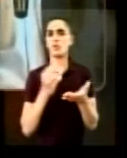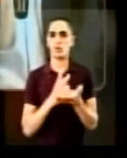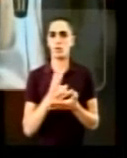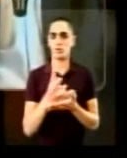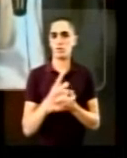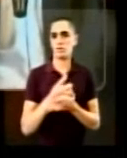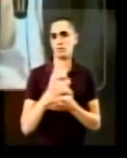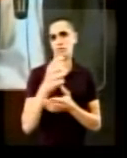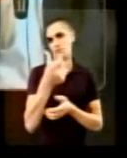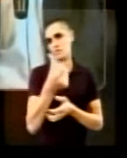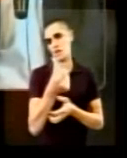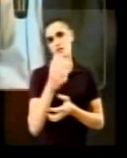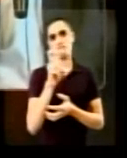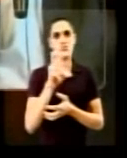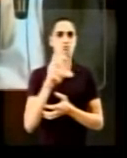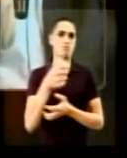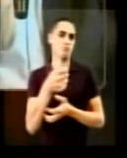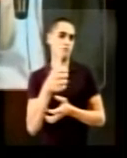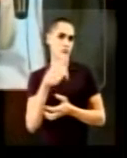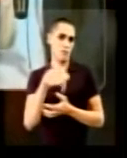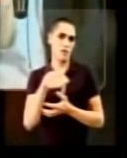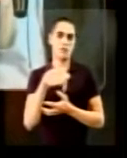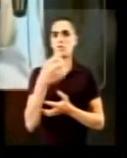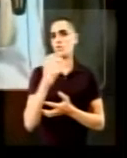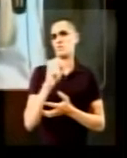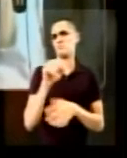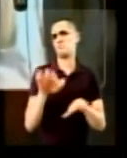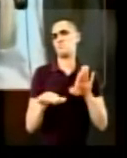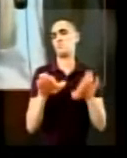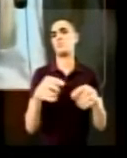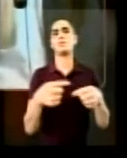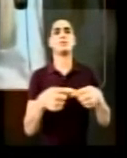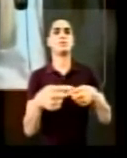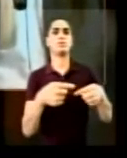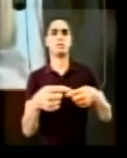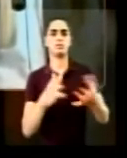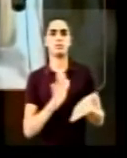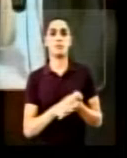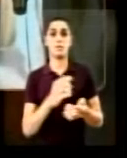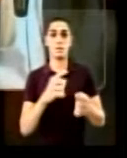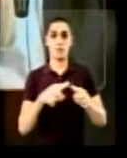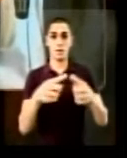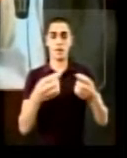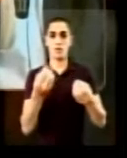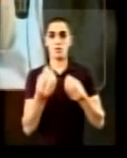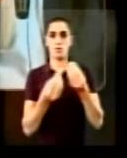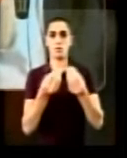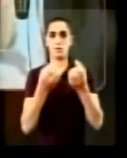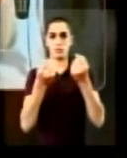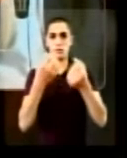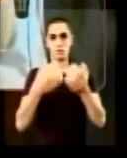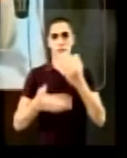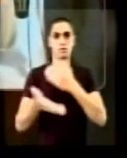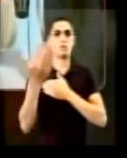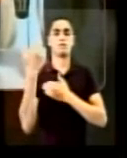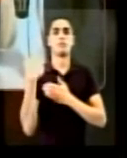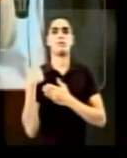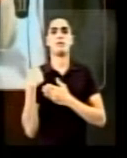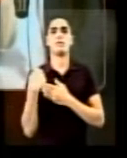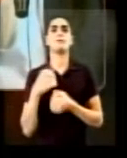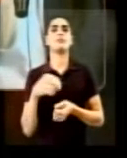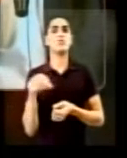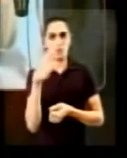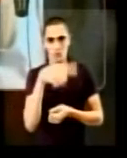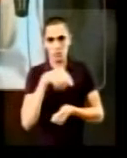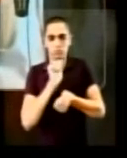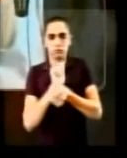7, 8, dependendo da semana. Mas, como eu disse lá atrás, a gente espera que com a queda do